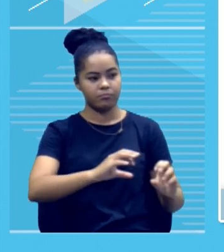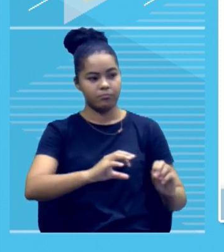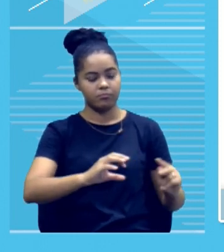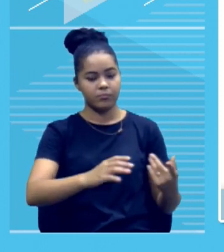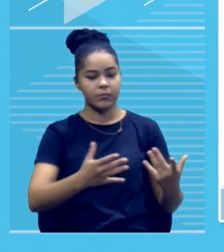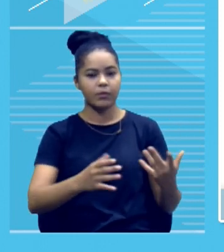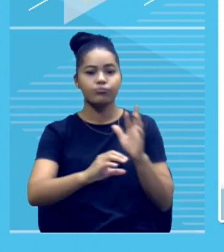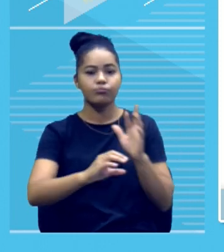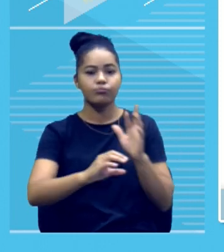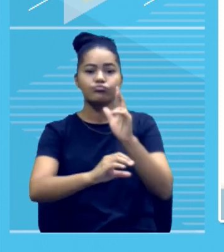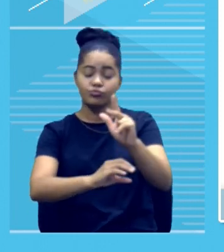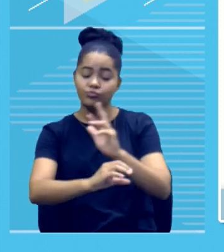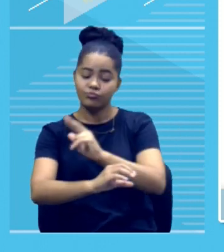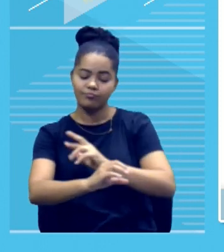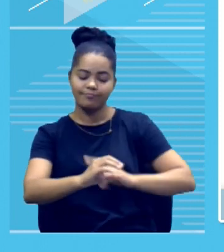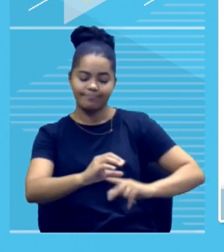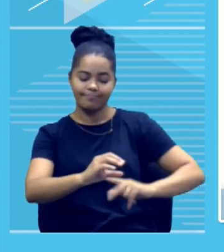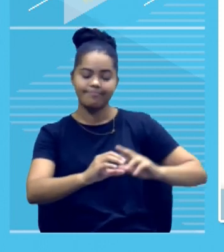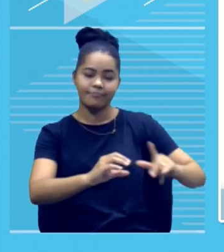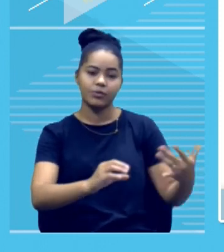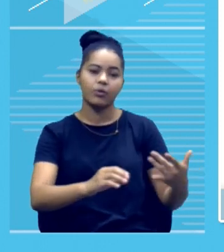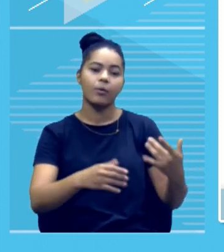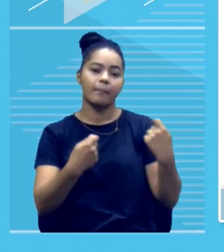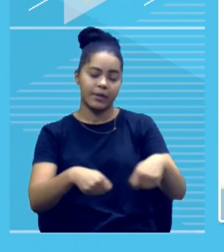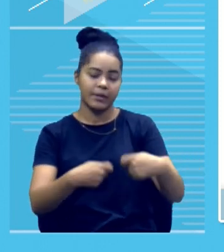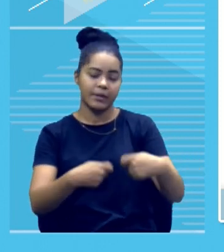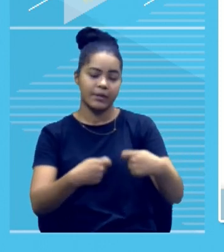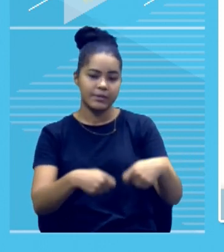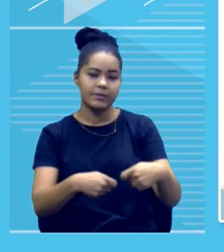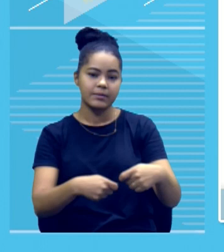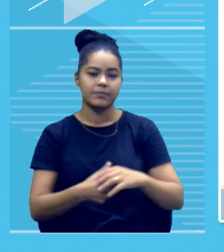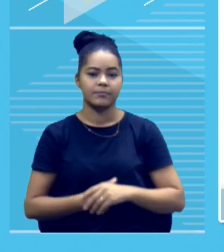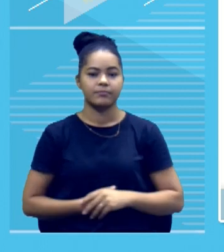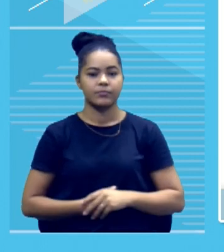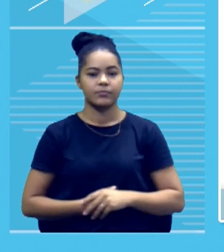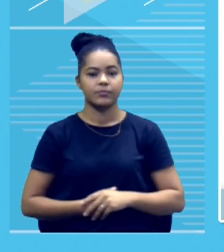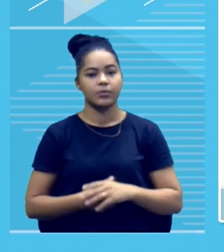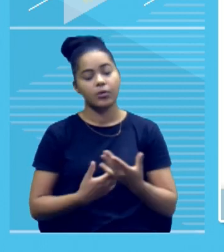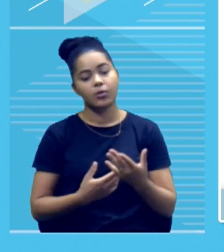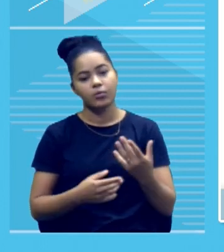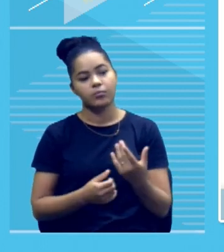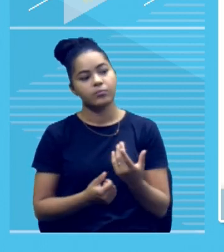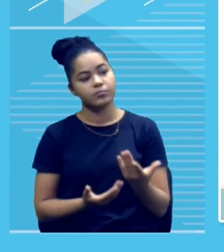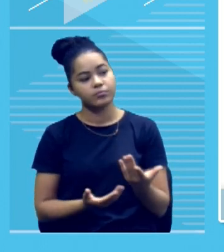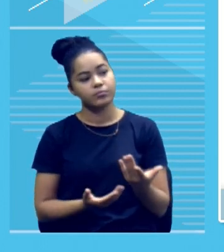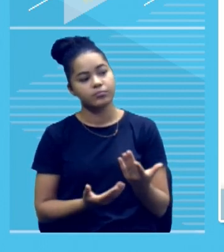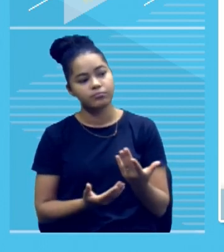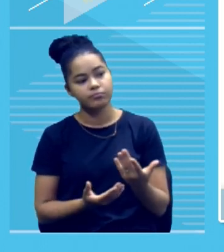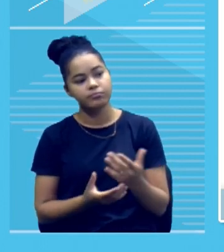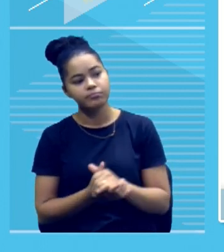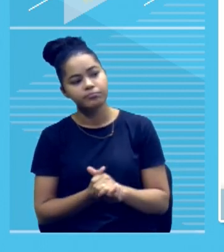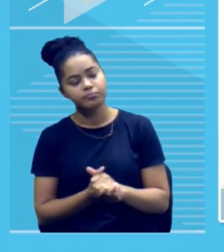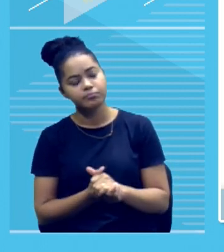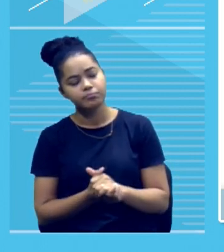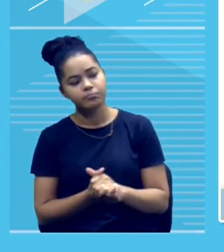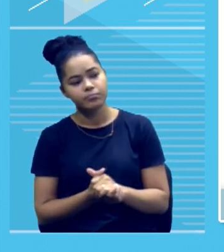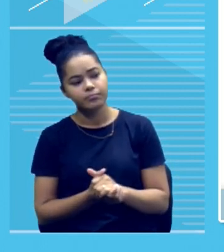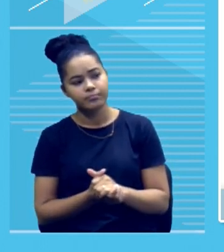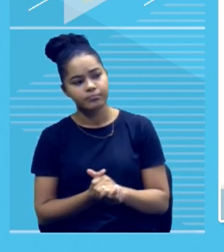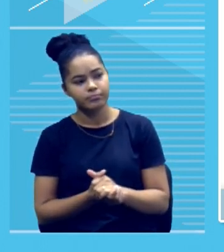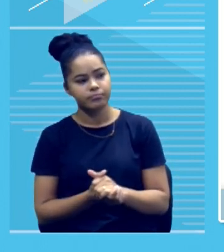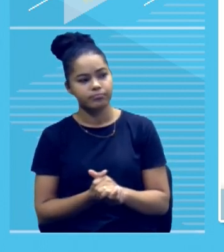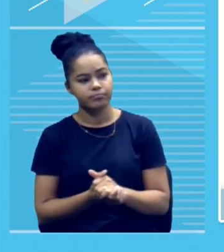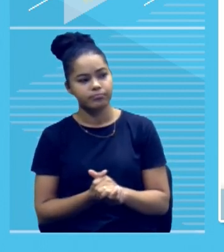ligantes diferentes entre si. Então, nessa estrutura só tem um carbono assimétrico. O outro é CH3, o outro tem duplo, então não pode